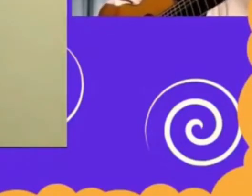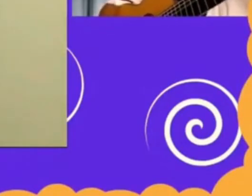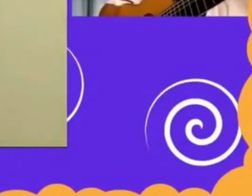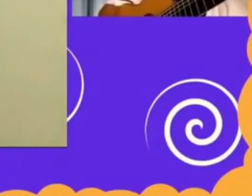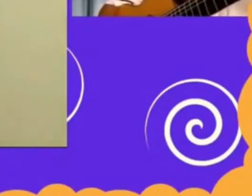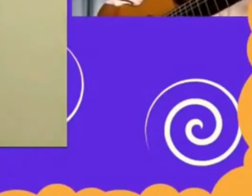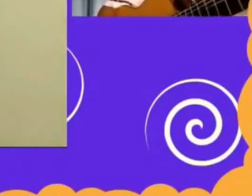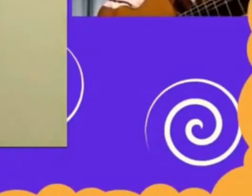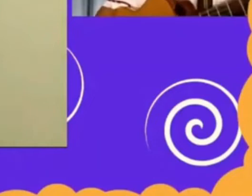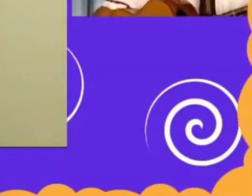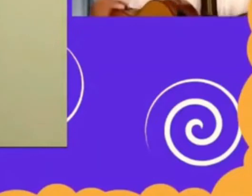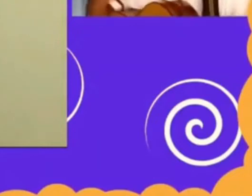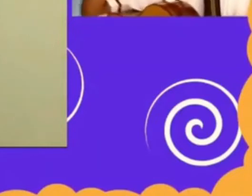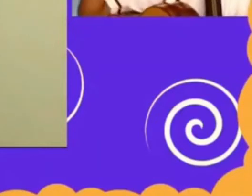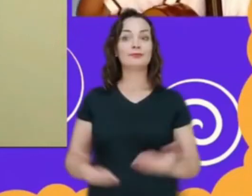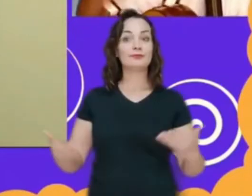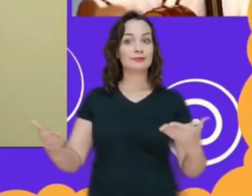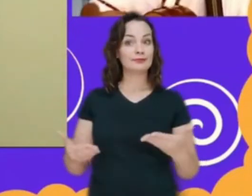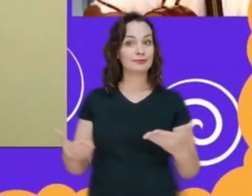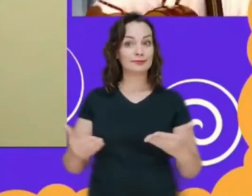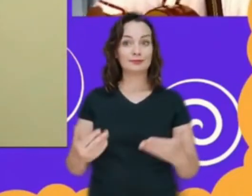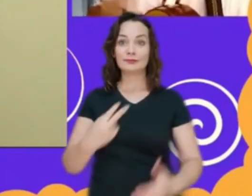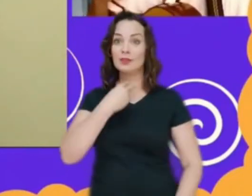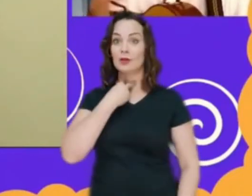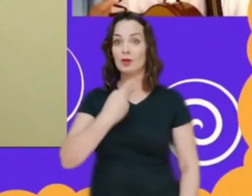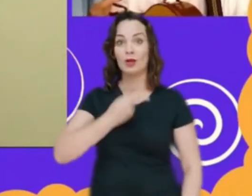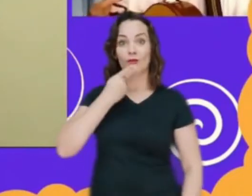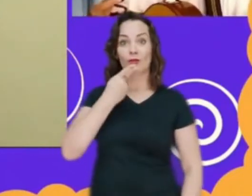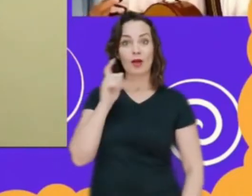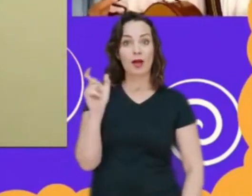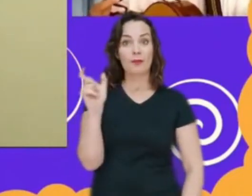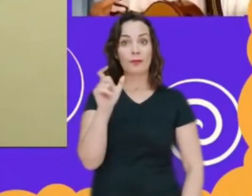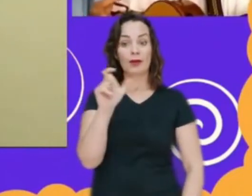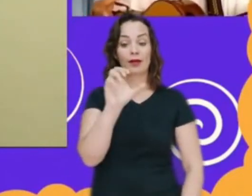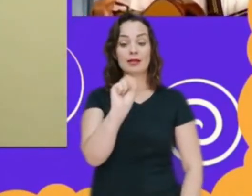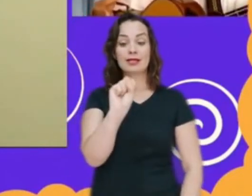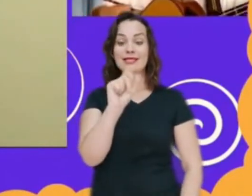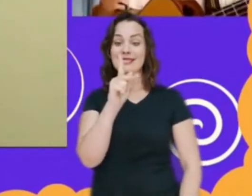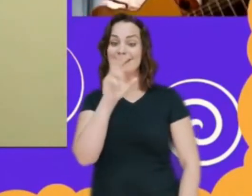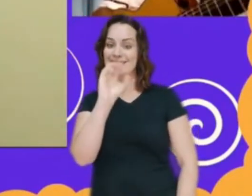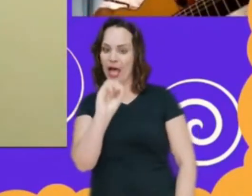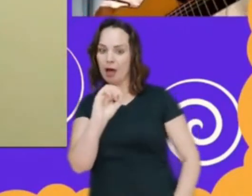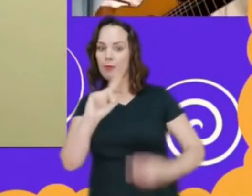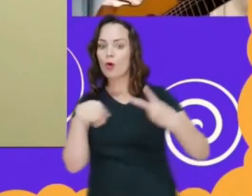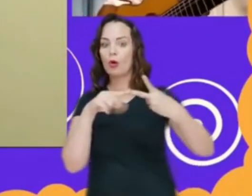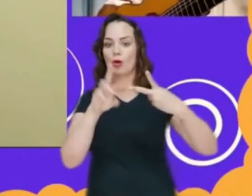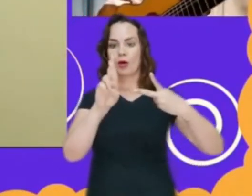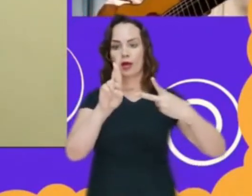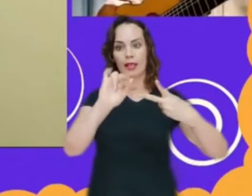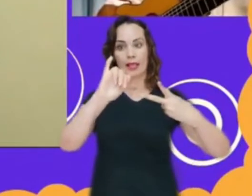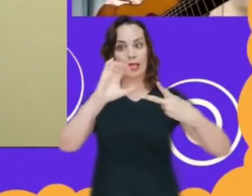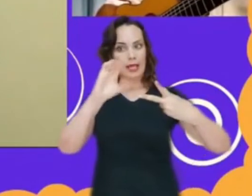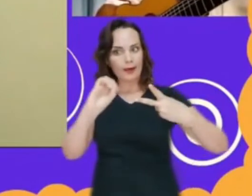sapo E ficou quentão Agora não pode falar nem sapo E nem a segunda palavra Qual que é? Rio Então